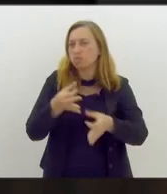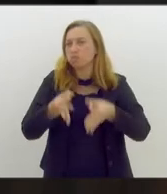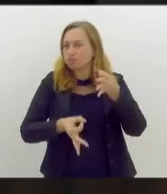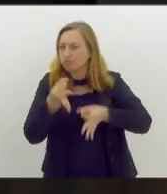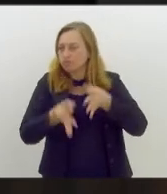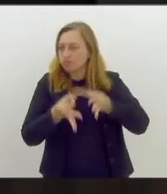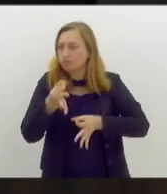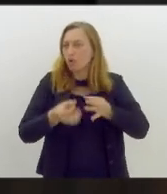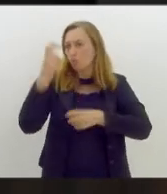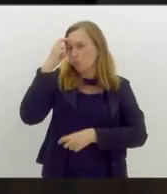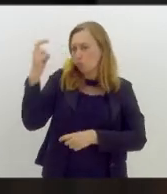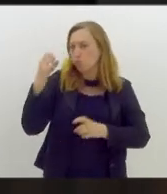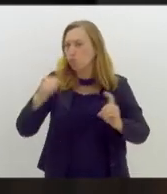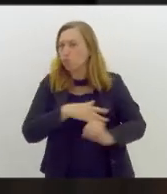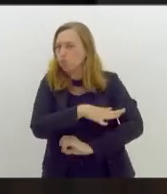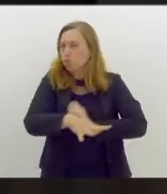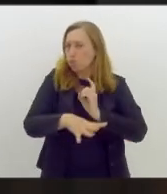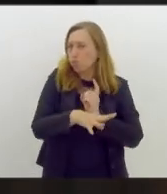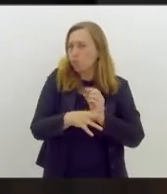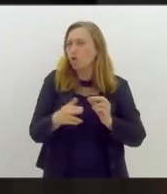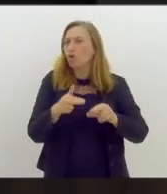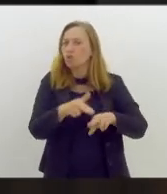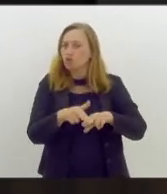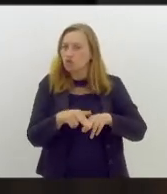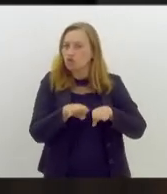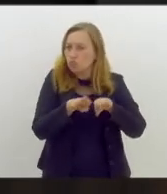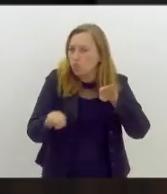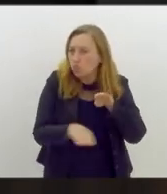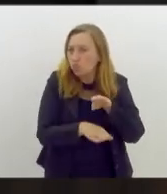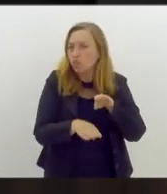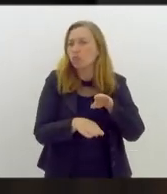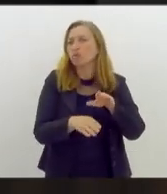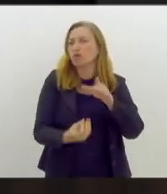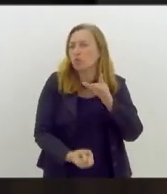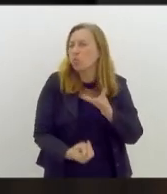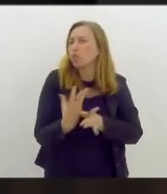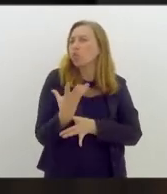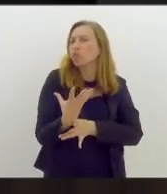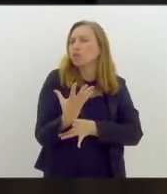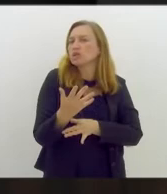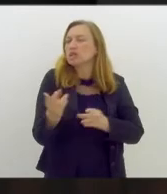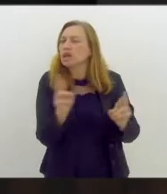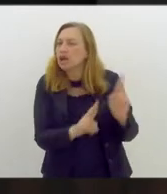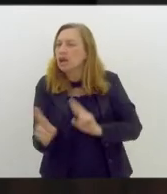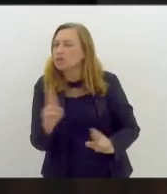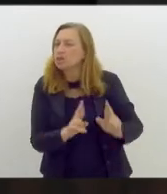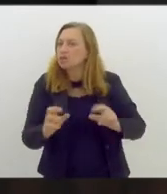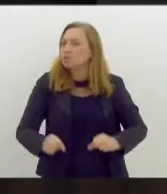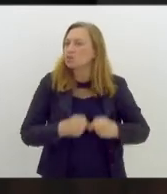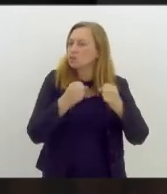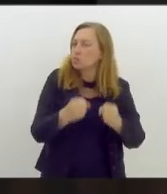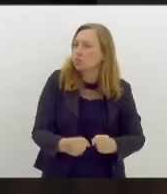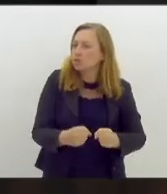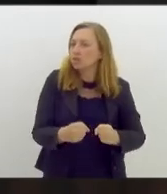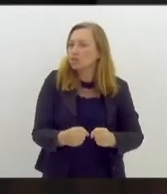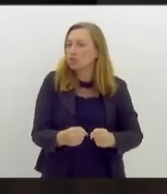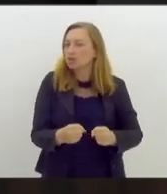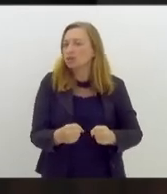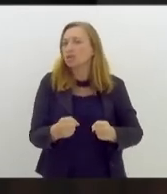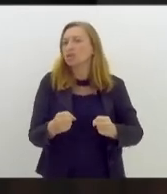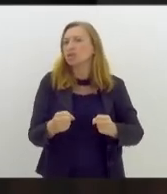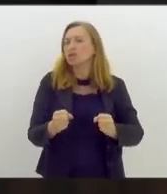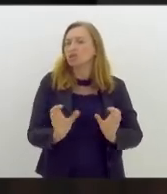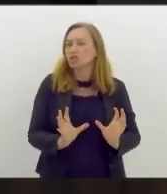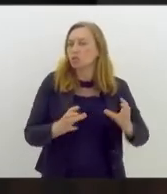e sociais, decorrentes das desigualdades que produz, relações de poder assimétricas entre